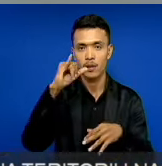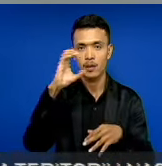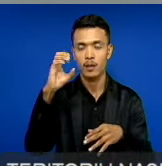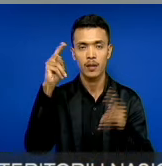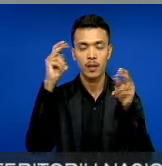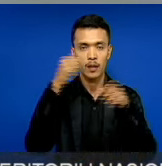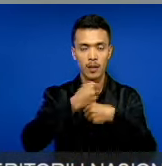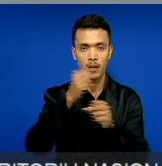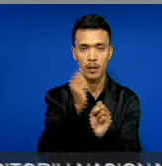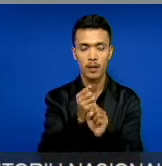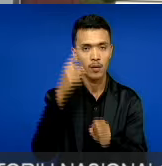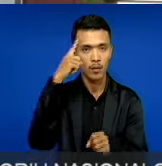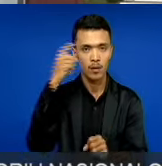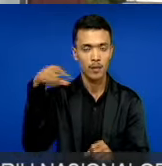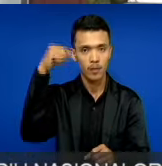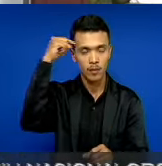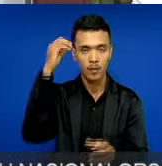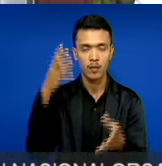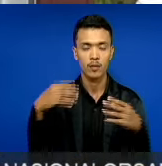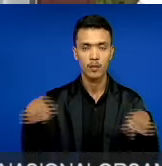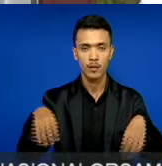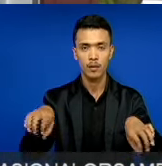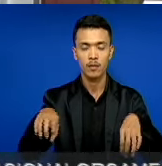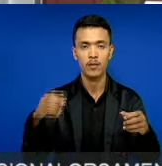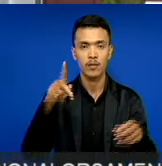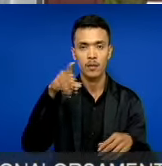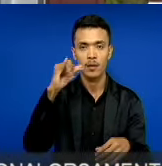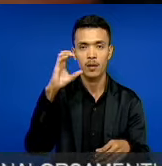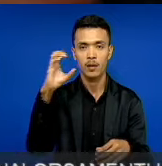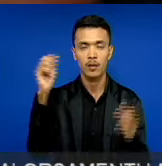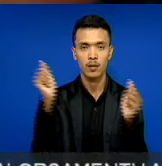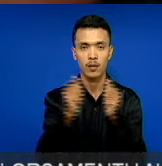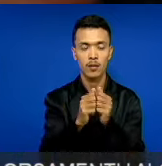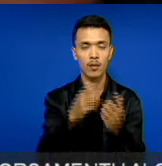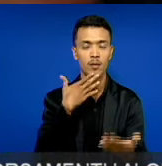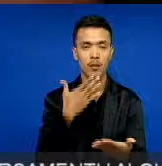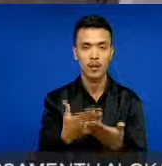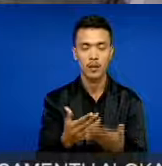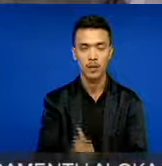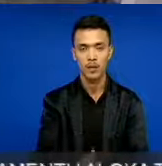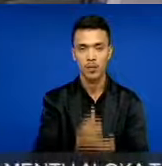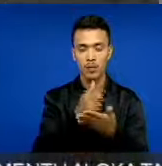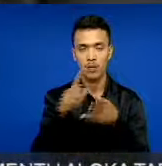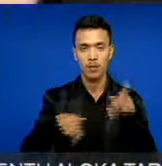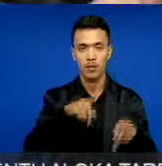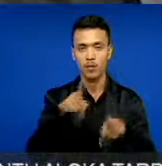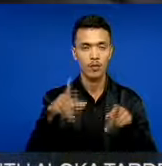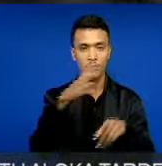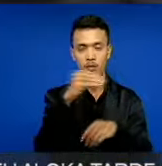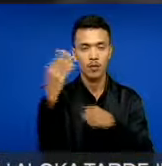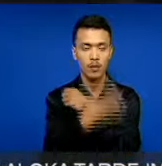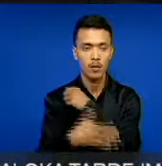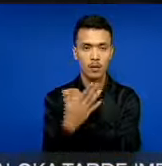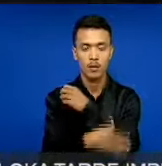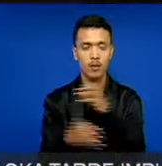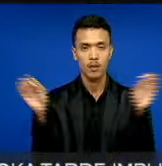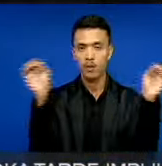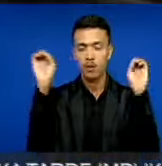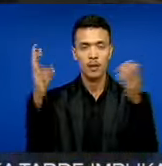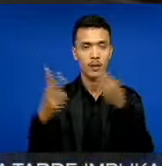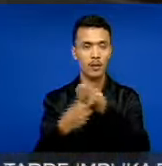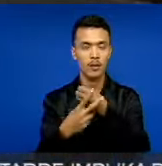governo halo esforço atuatur serviço PCIC, ho profissional, ho de servir povo no nação. Tamba ne se la arquiva caso membro